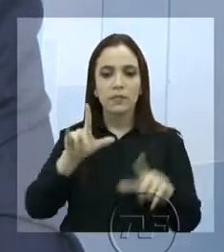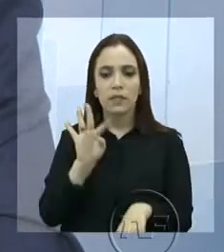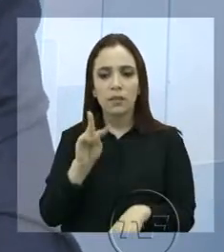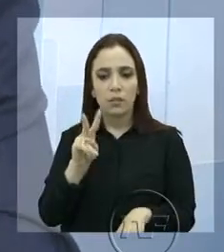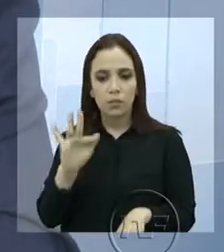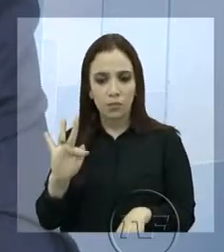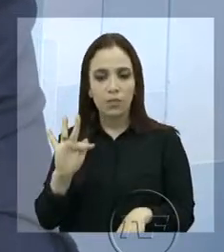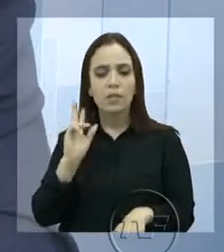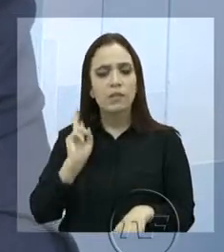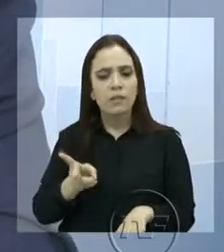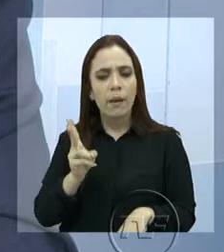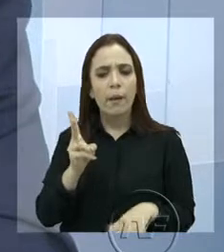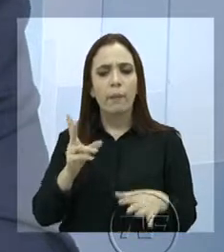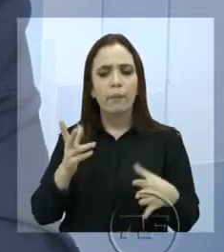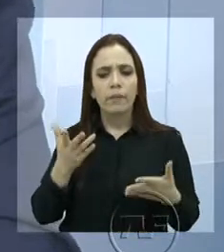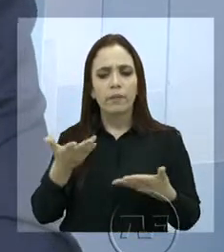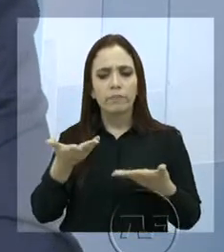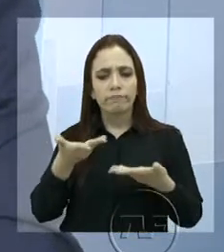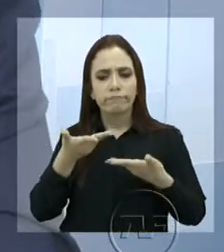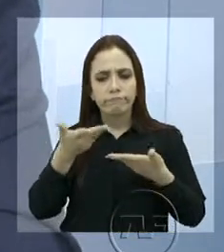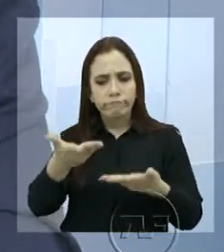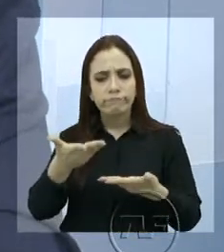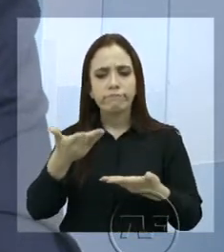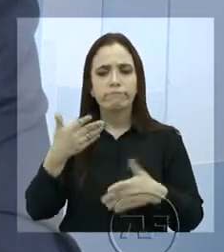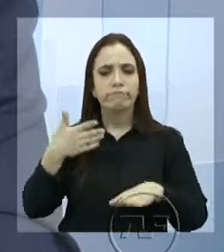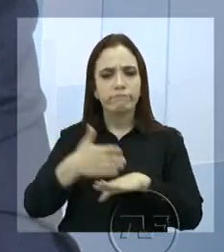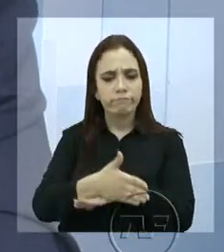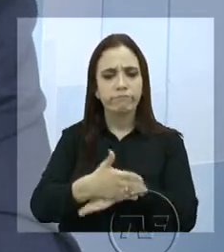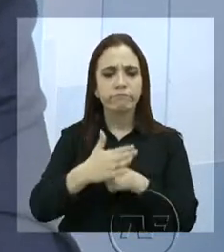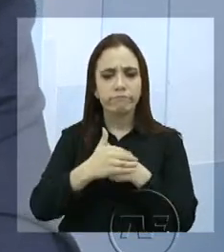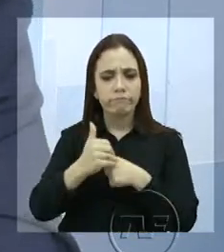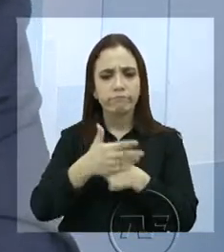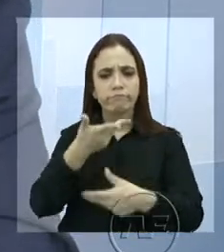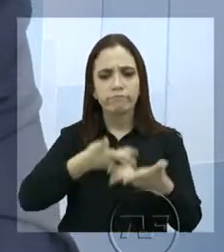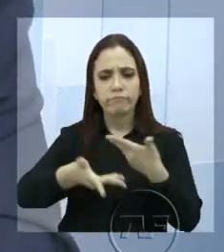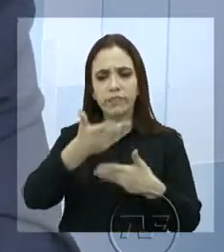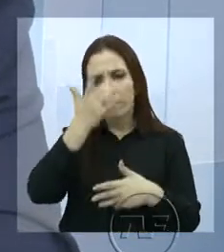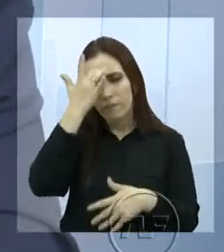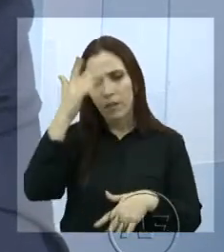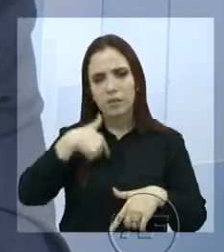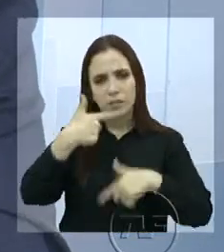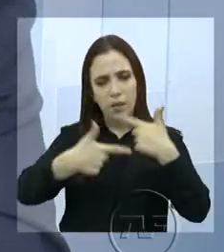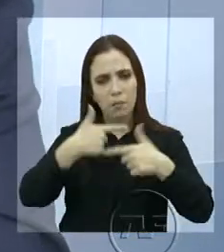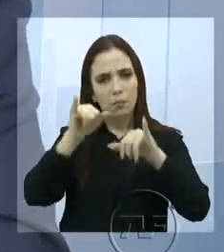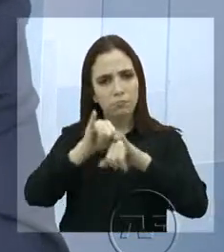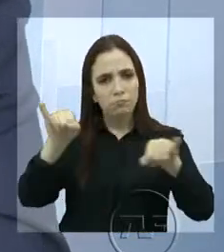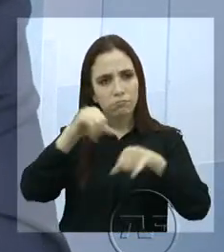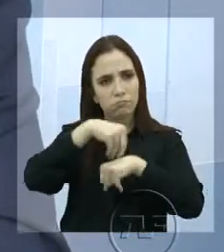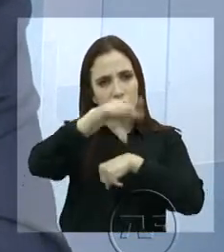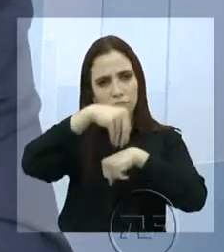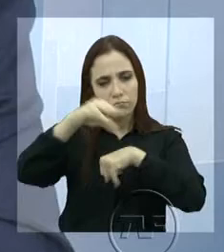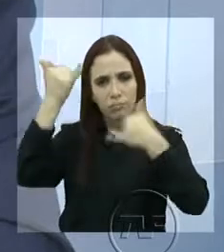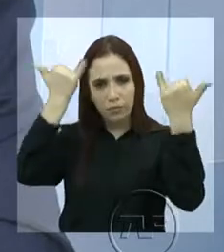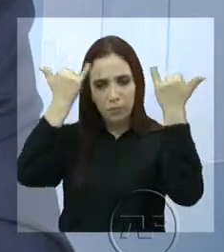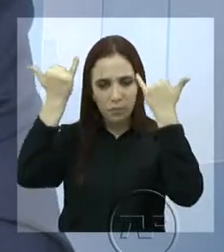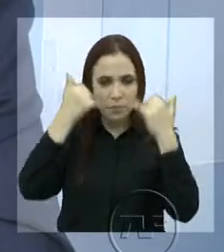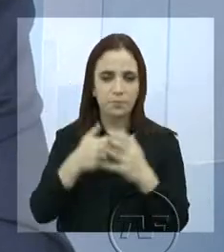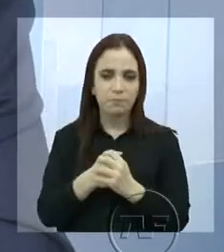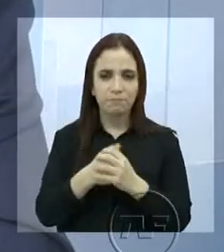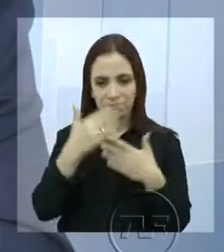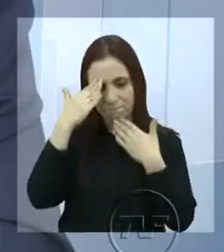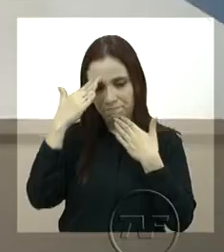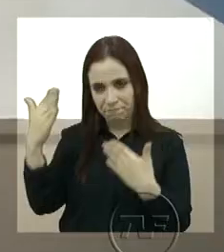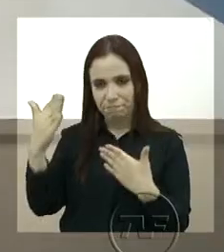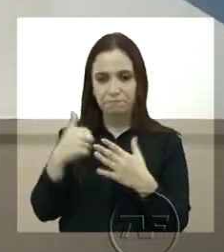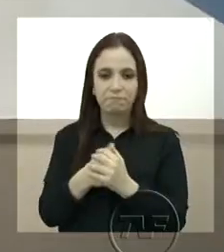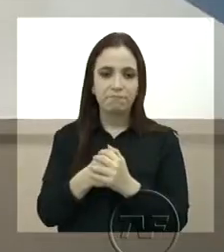Fortaleza tem sempre nos acolhido muito bem e tornado o nosso trabalho muito mais fácil para chegarmos até a quem nos interessa. Obrigado,